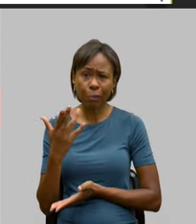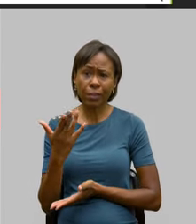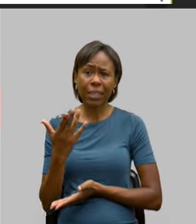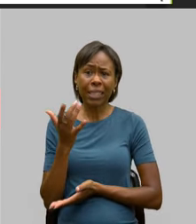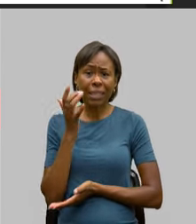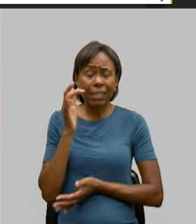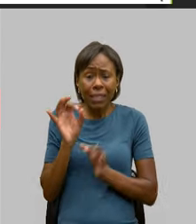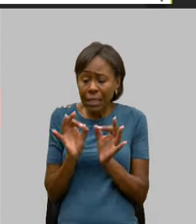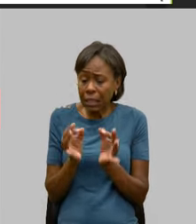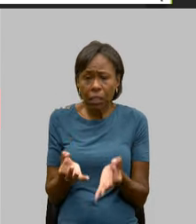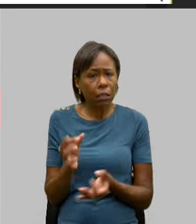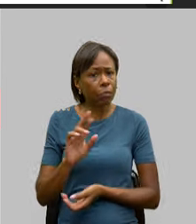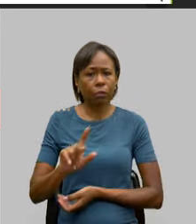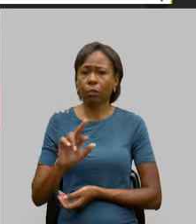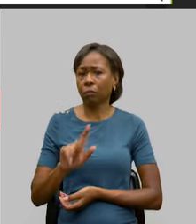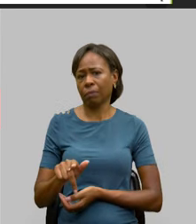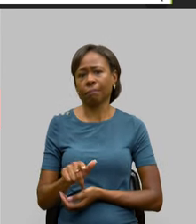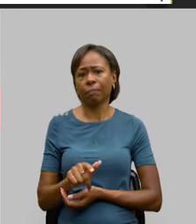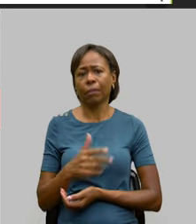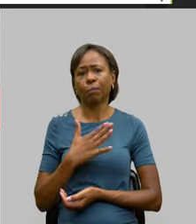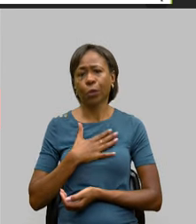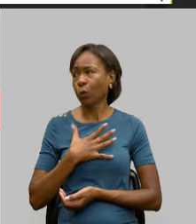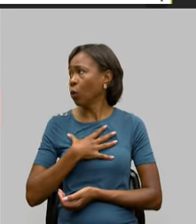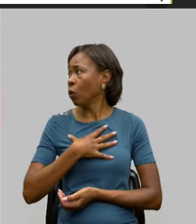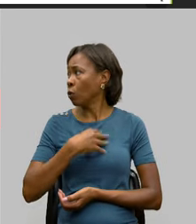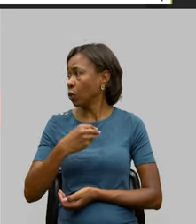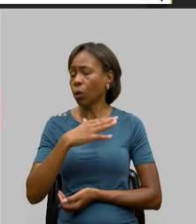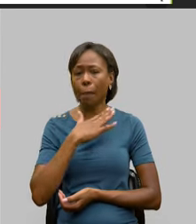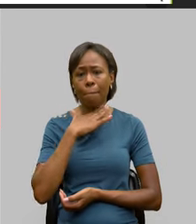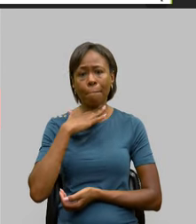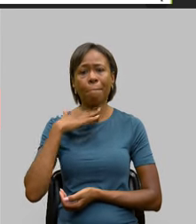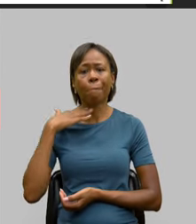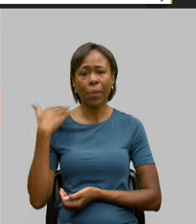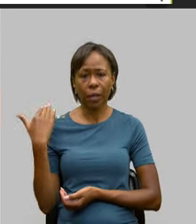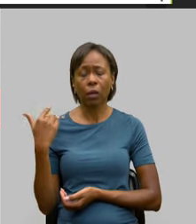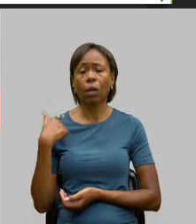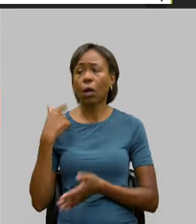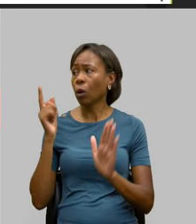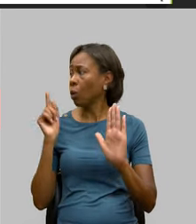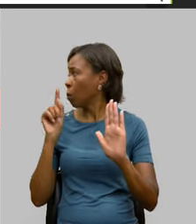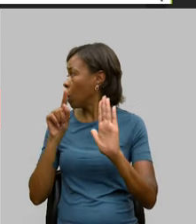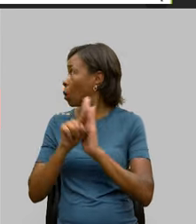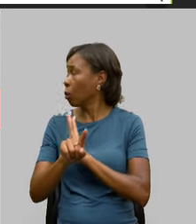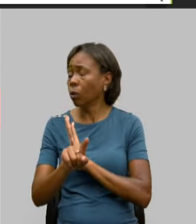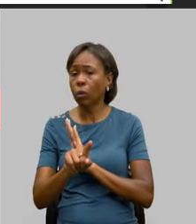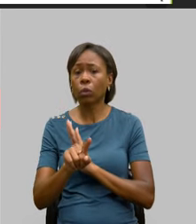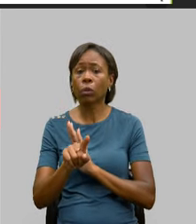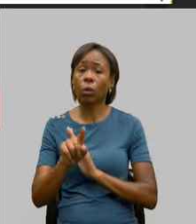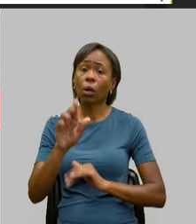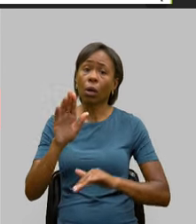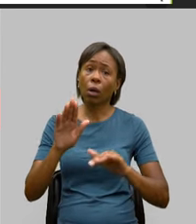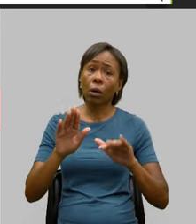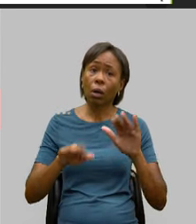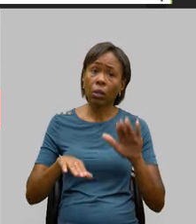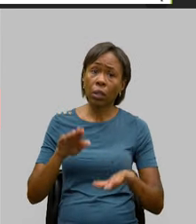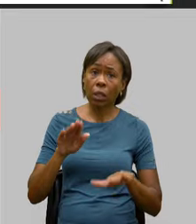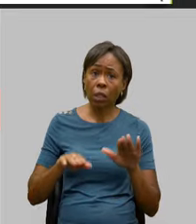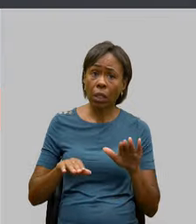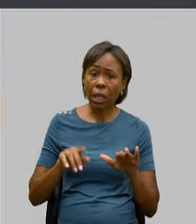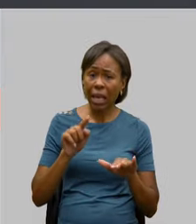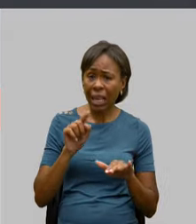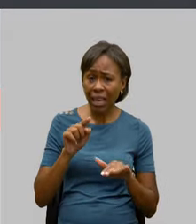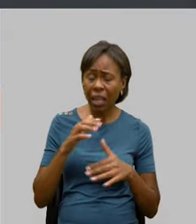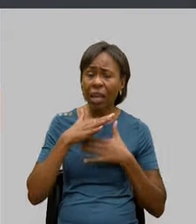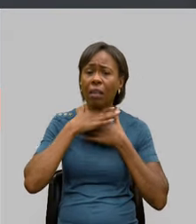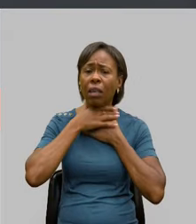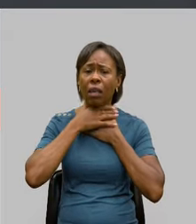própria vida e eu pergunto para vocês vocês acham que o Samuel morreu em gas foi engasgado que